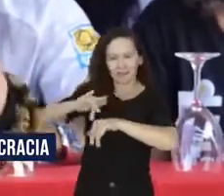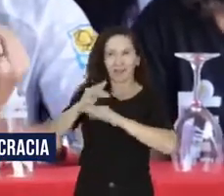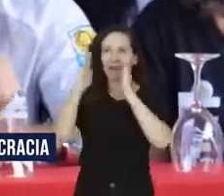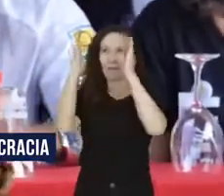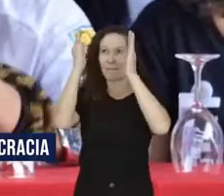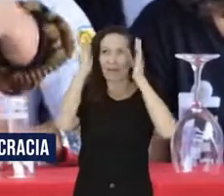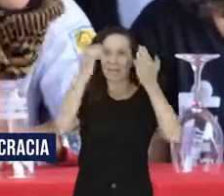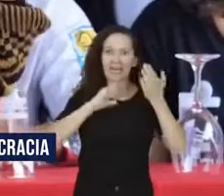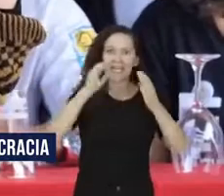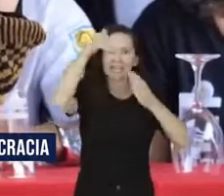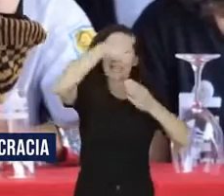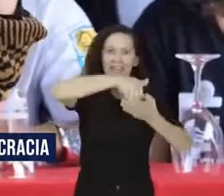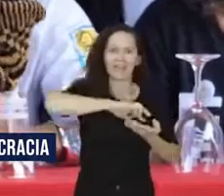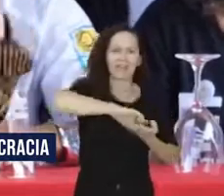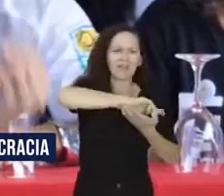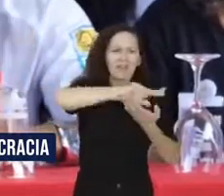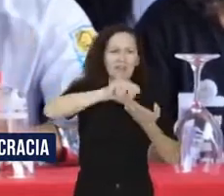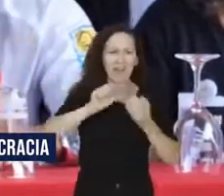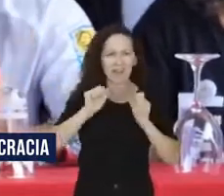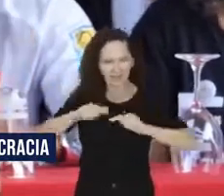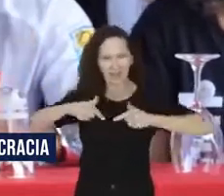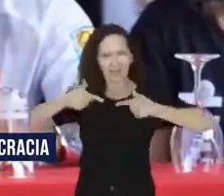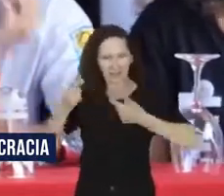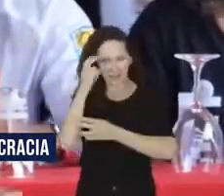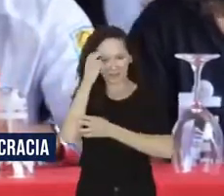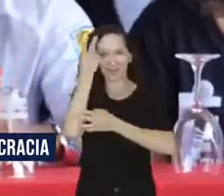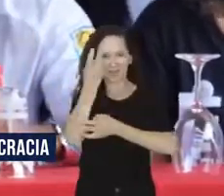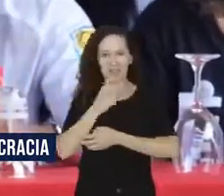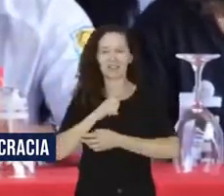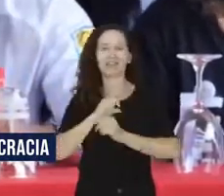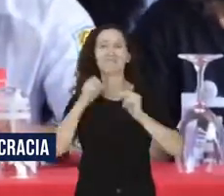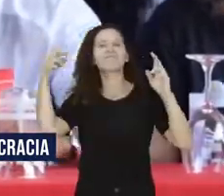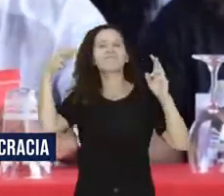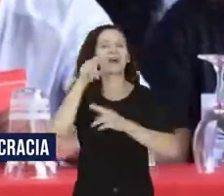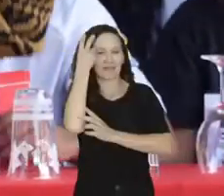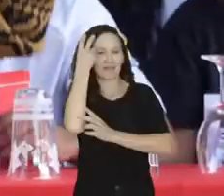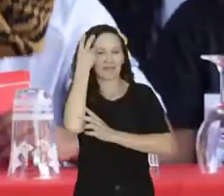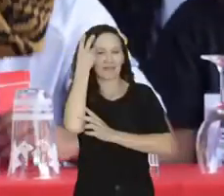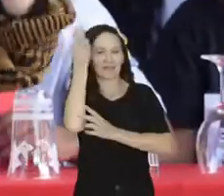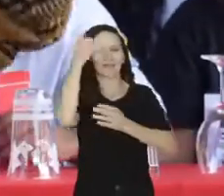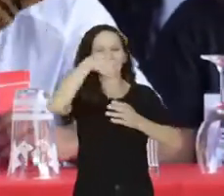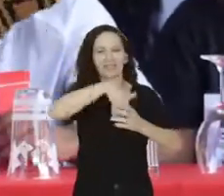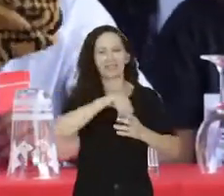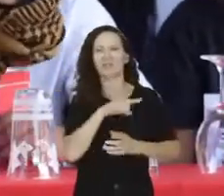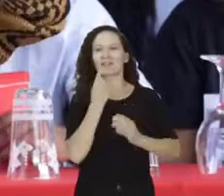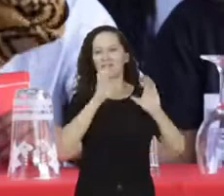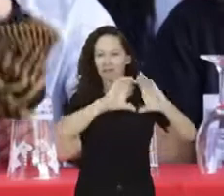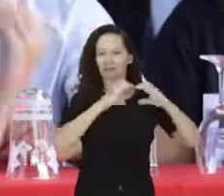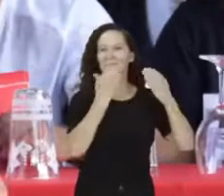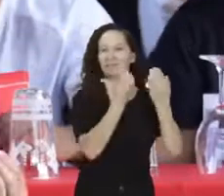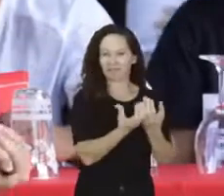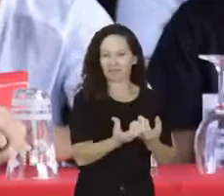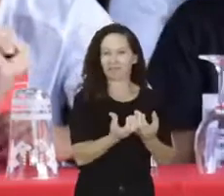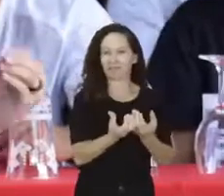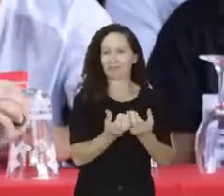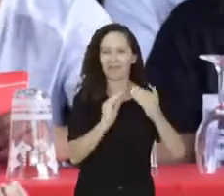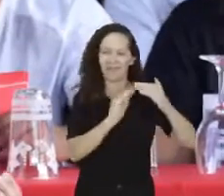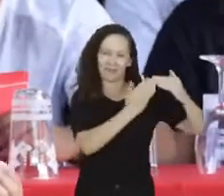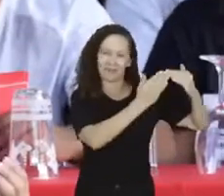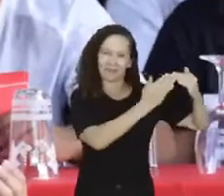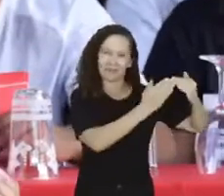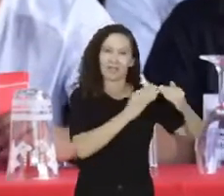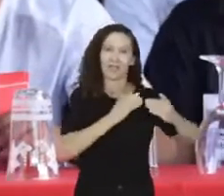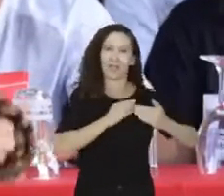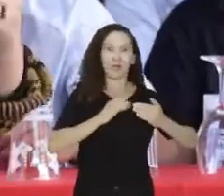ações culturais e é uma referência de cultura aqui dentro da nossa comunidade. E, gente, através desse universo que eu descobri